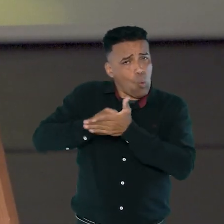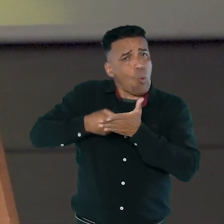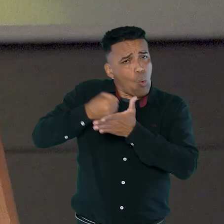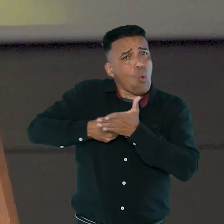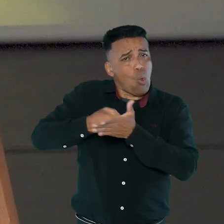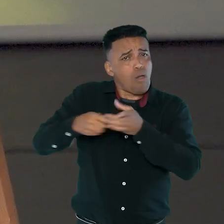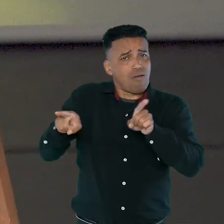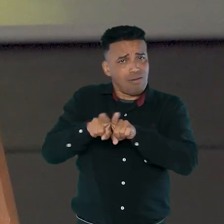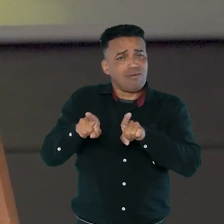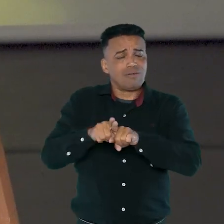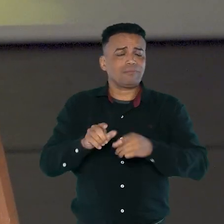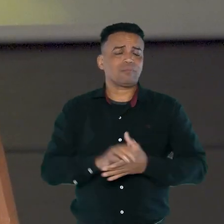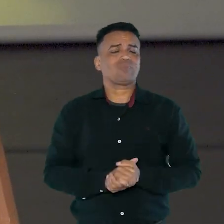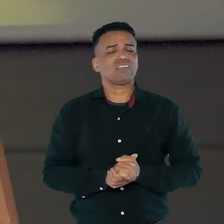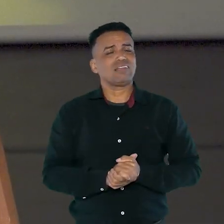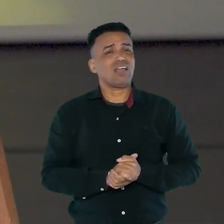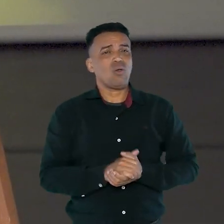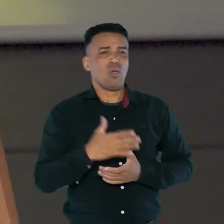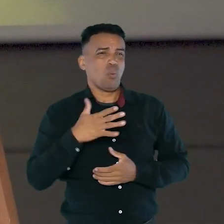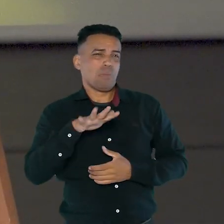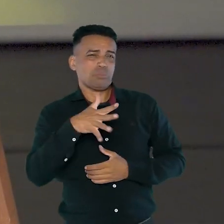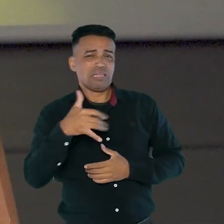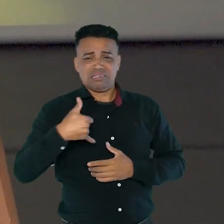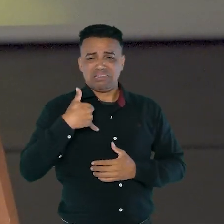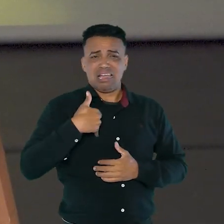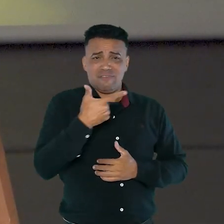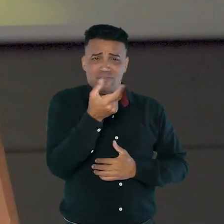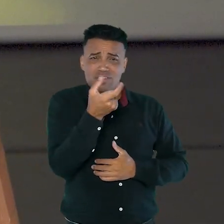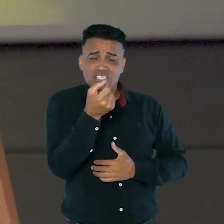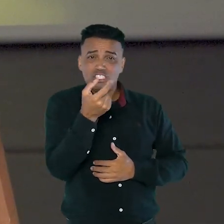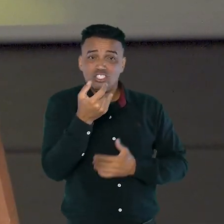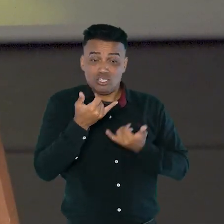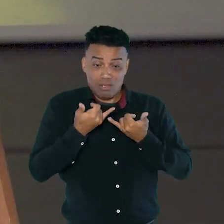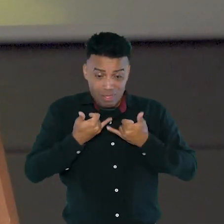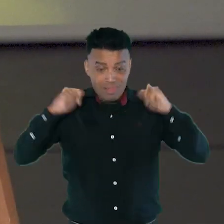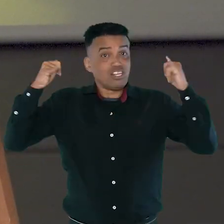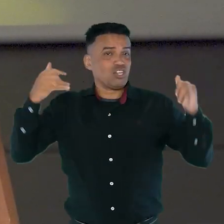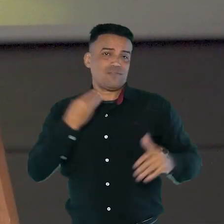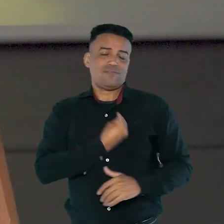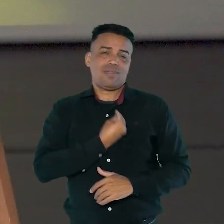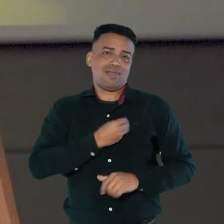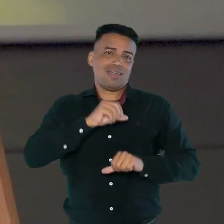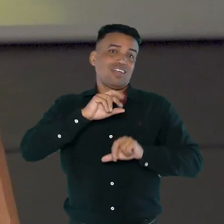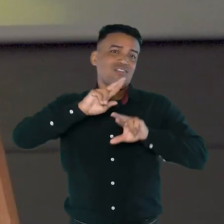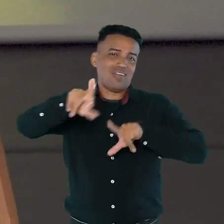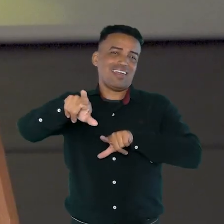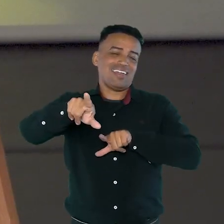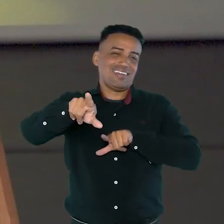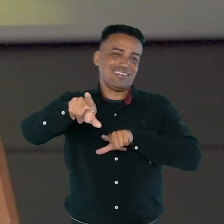Acho que na altura dos 20 anos a gente tem uma energia diferente mesmo.